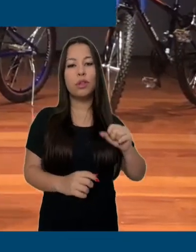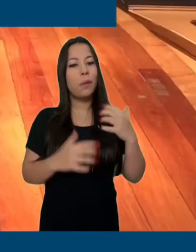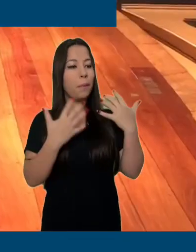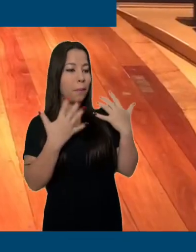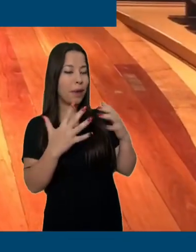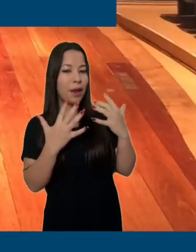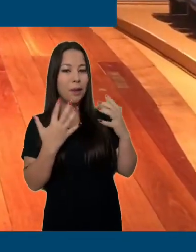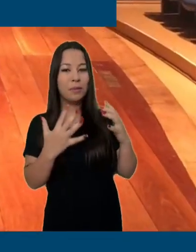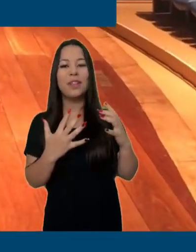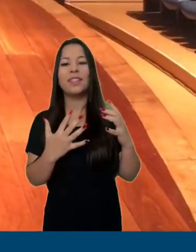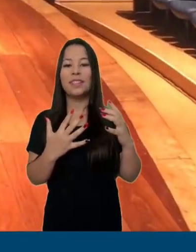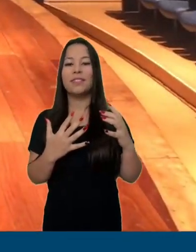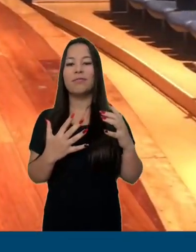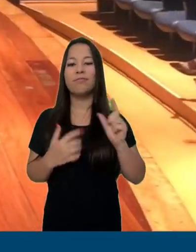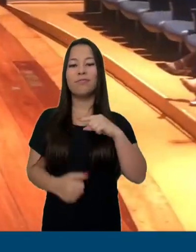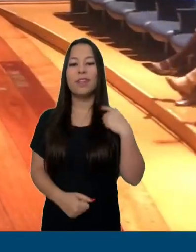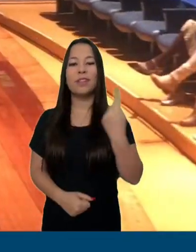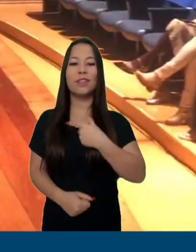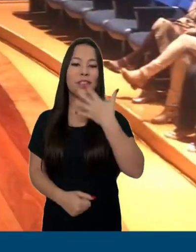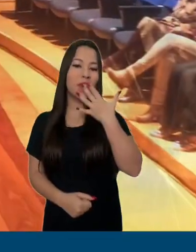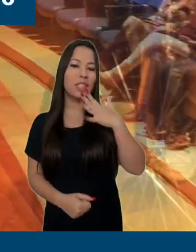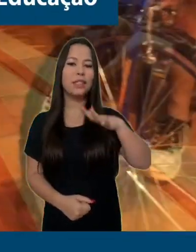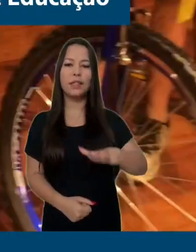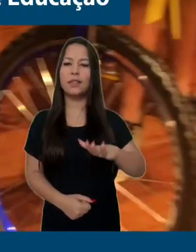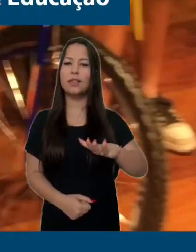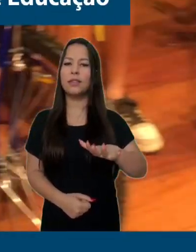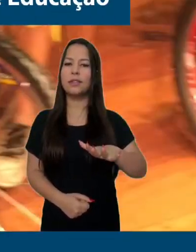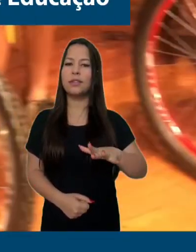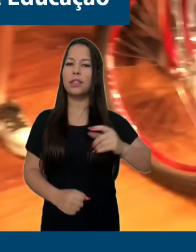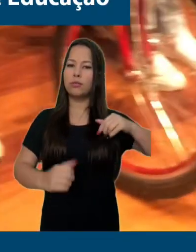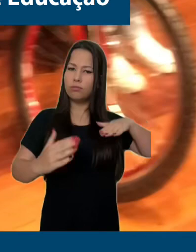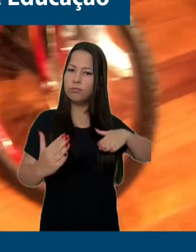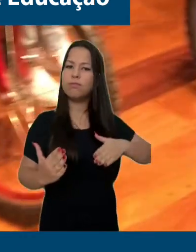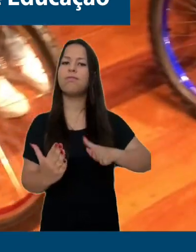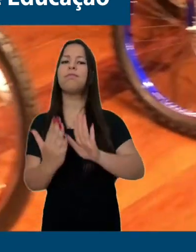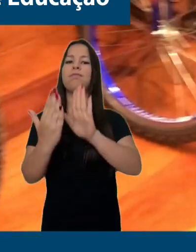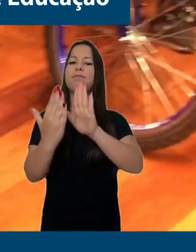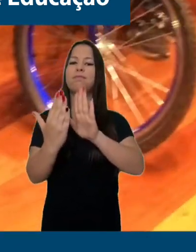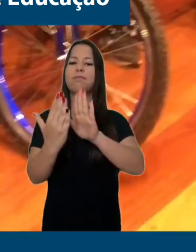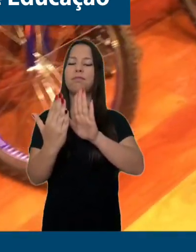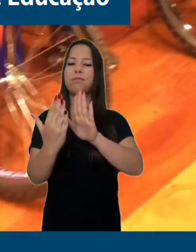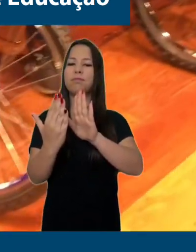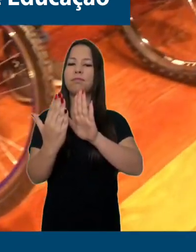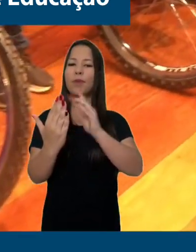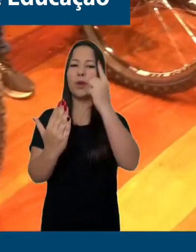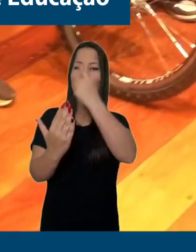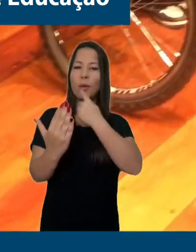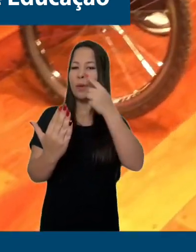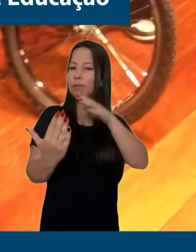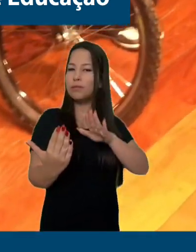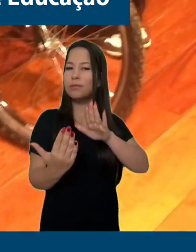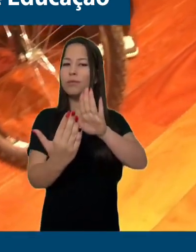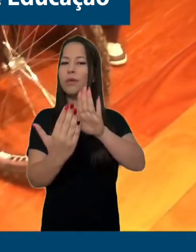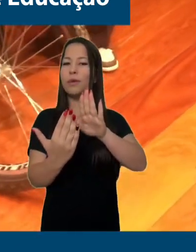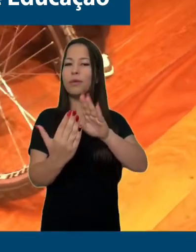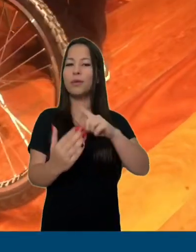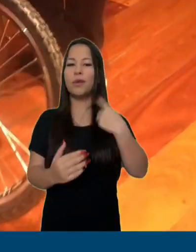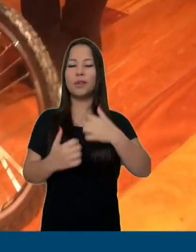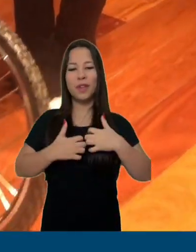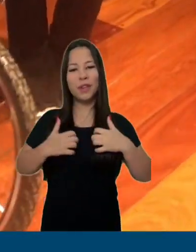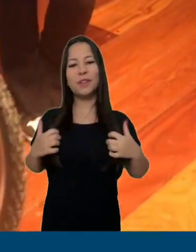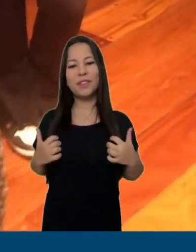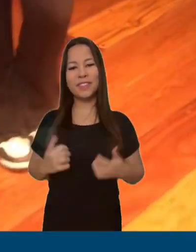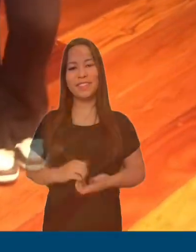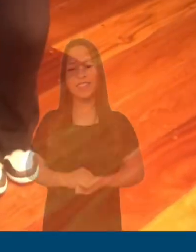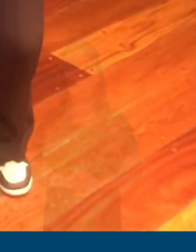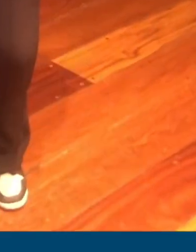pública. Então, parabéns às crianças que deram cara, rostinhos para os nossos